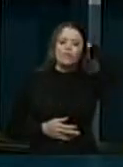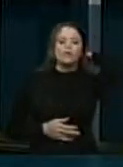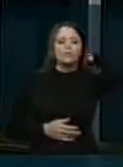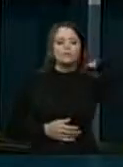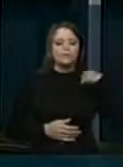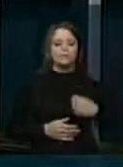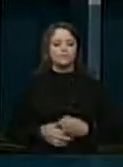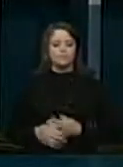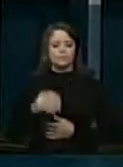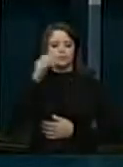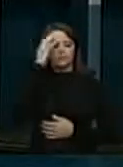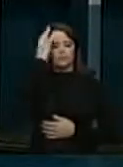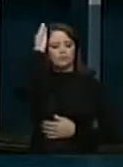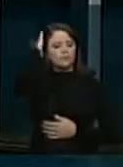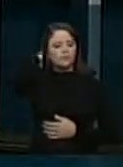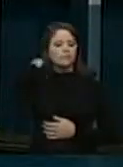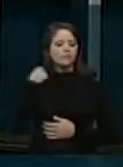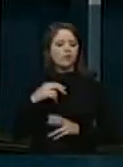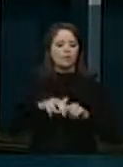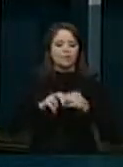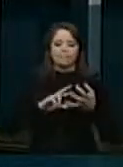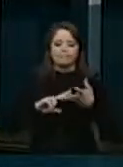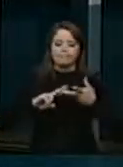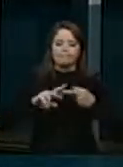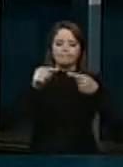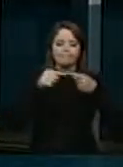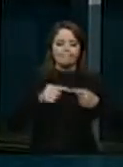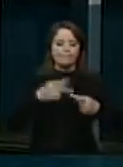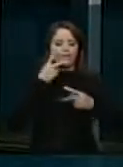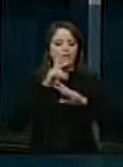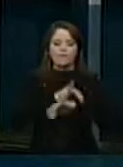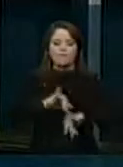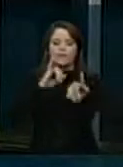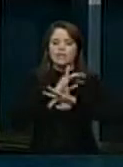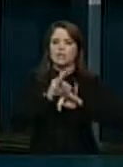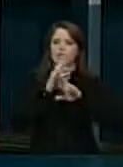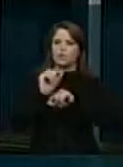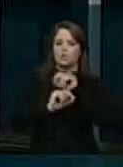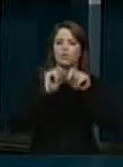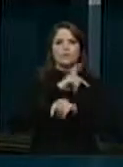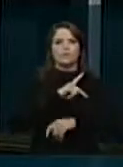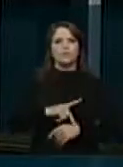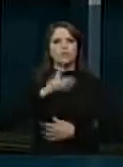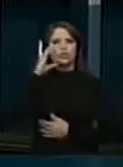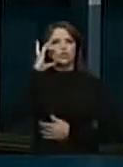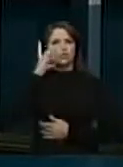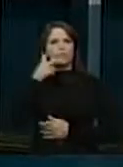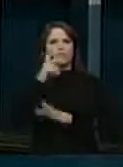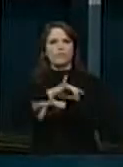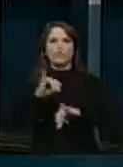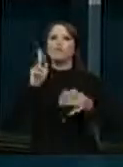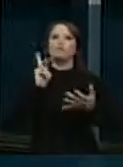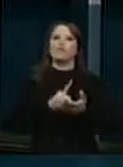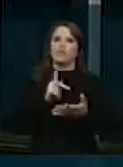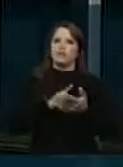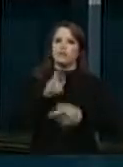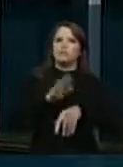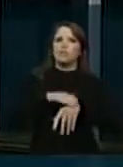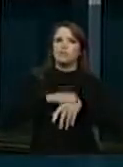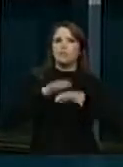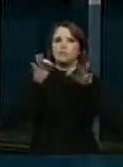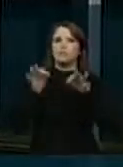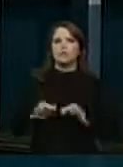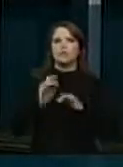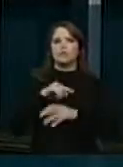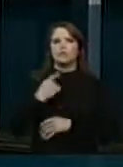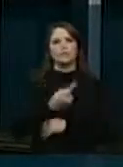que este, conjunto de medidas anunciadas pela presidente Dilma, de fato vem em boa hora,